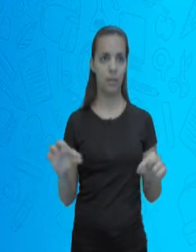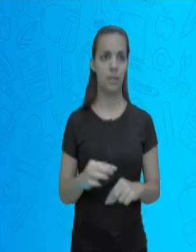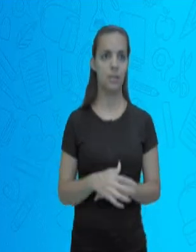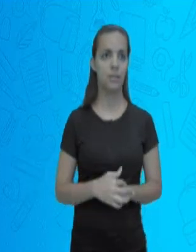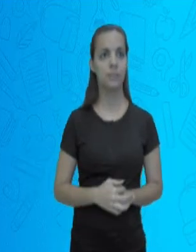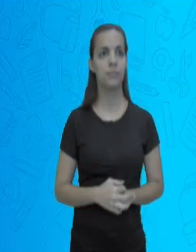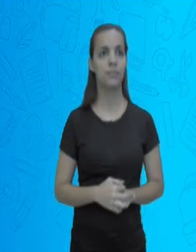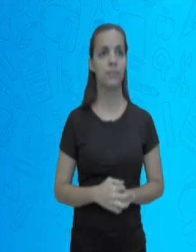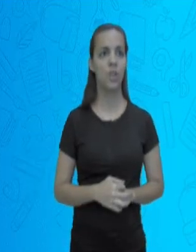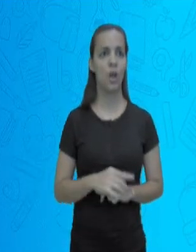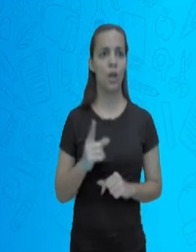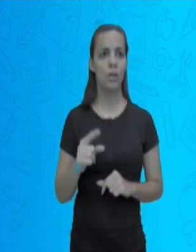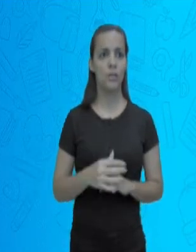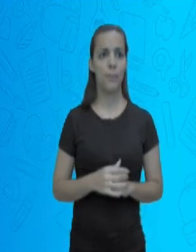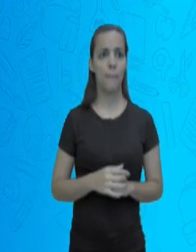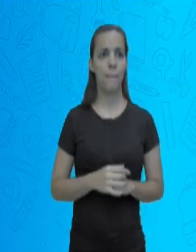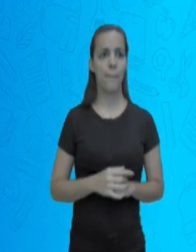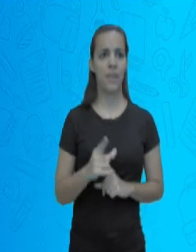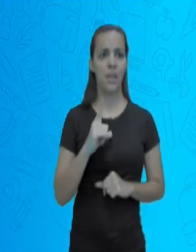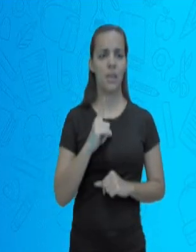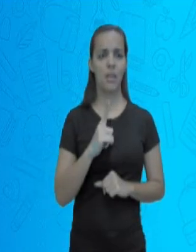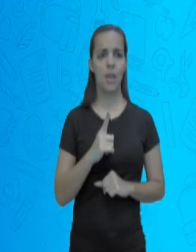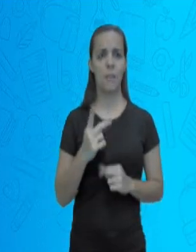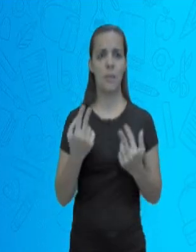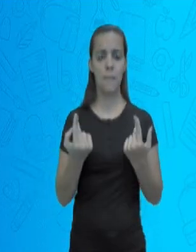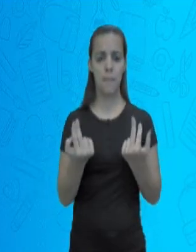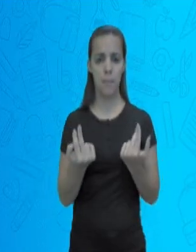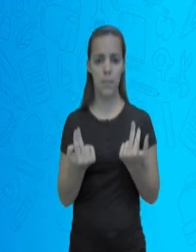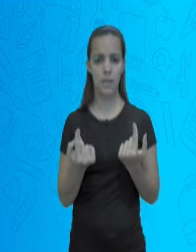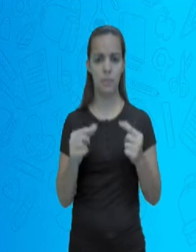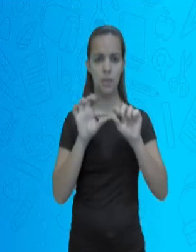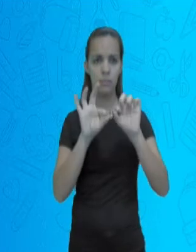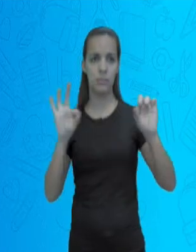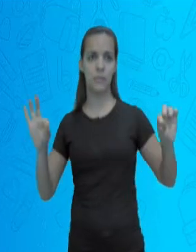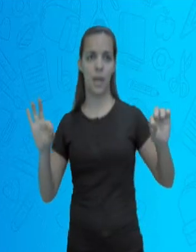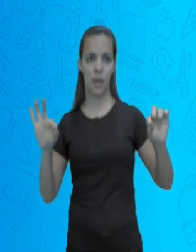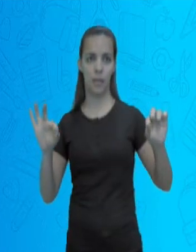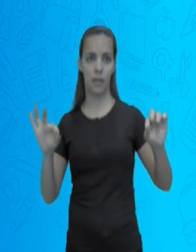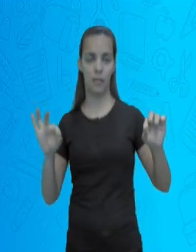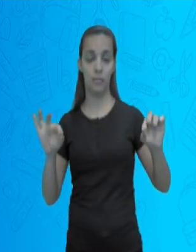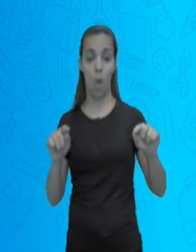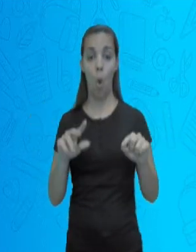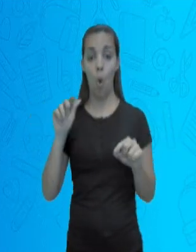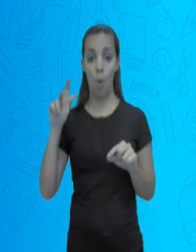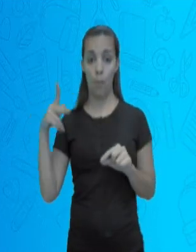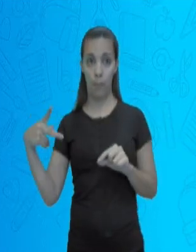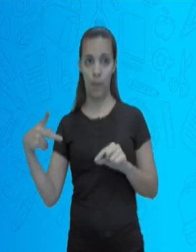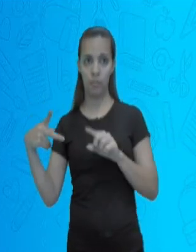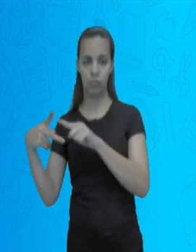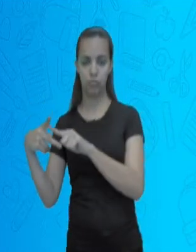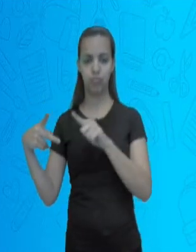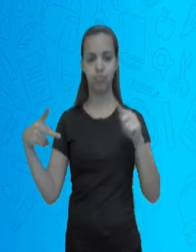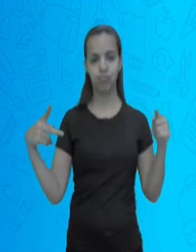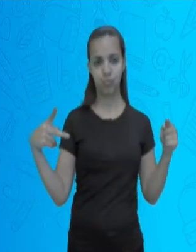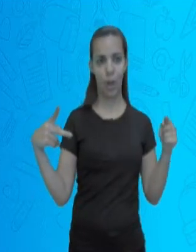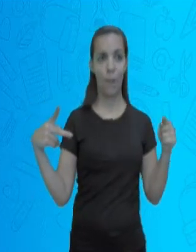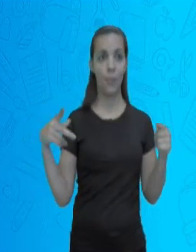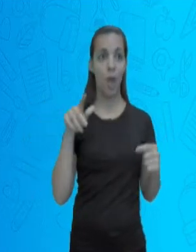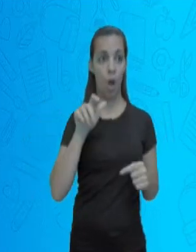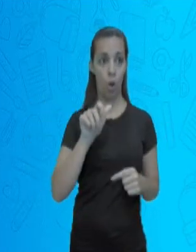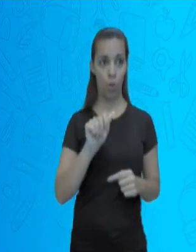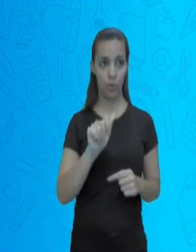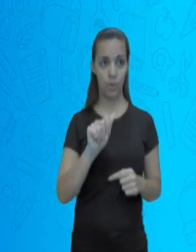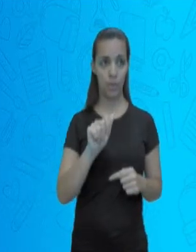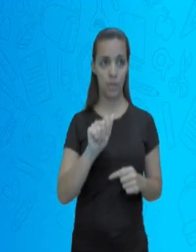a mesma reta que nós temos aqui. Do ponto P, a partir do ponto P, em direção a A,